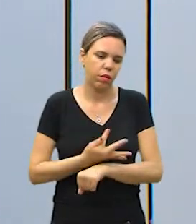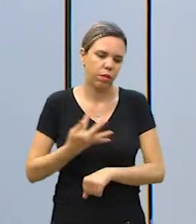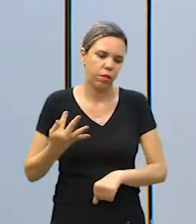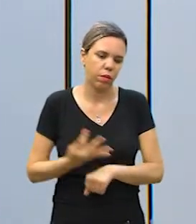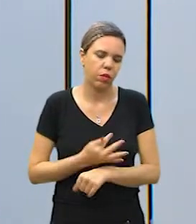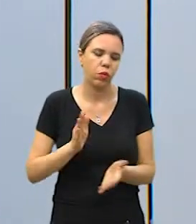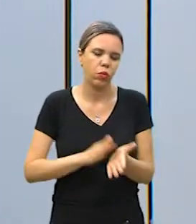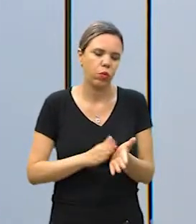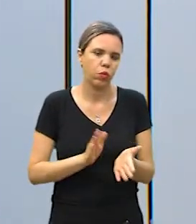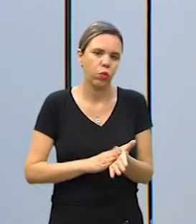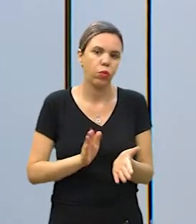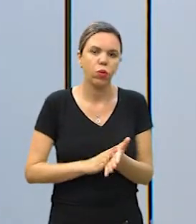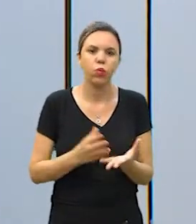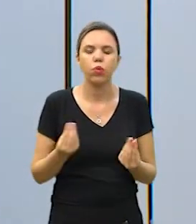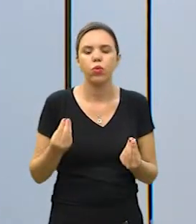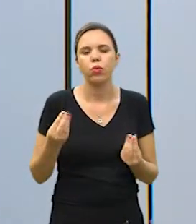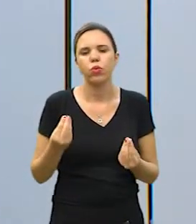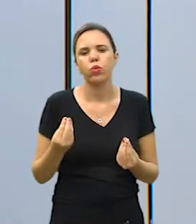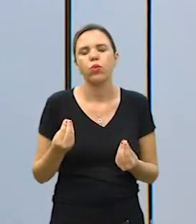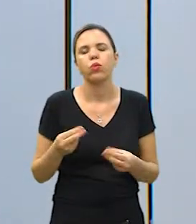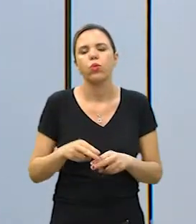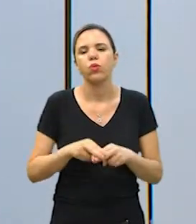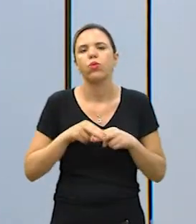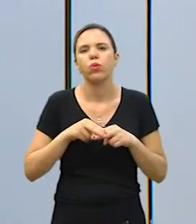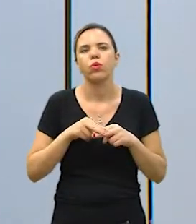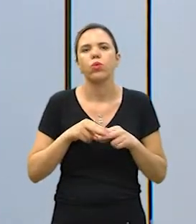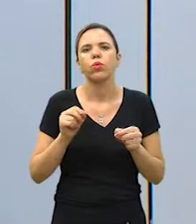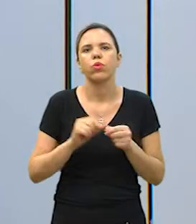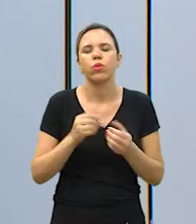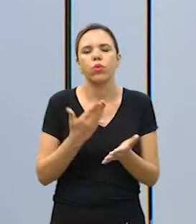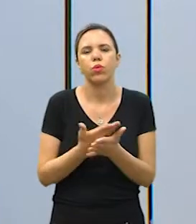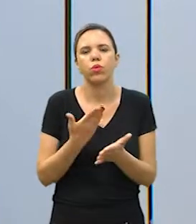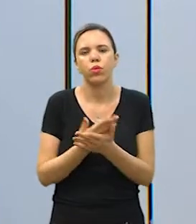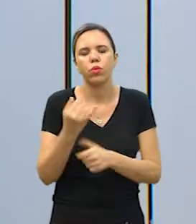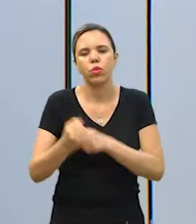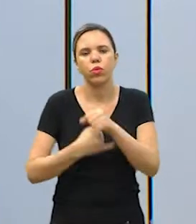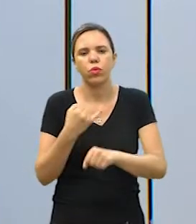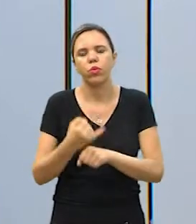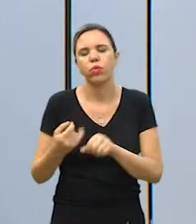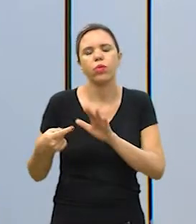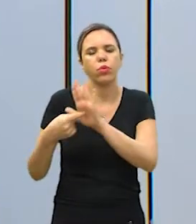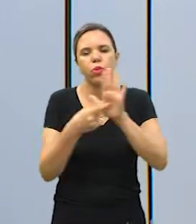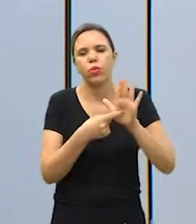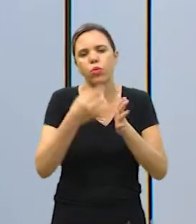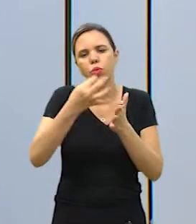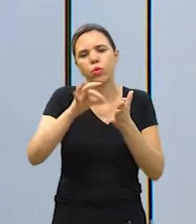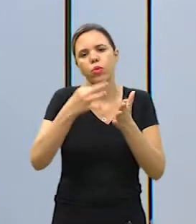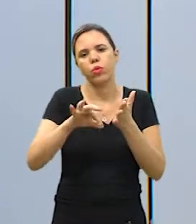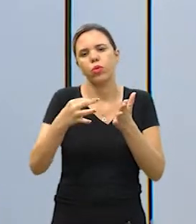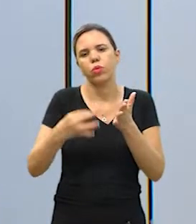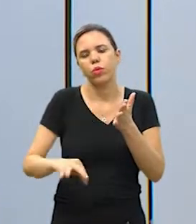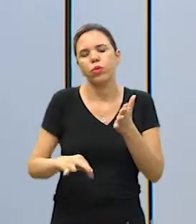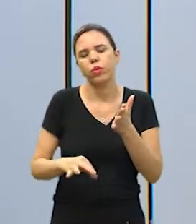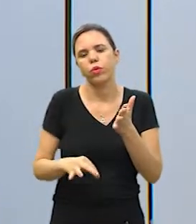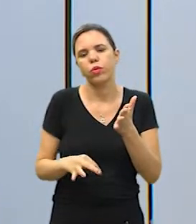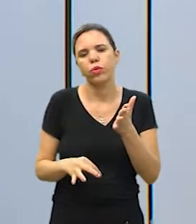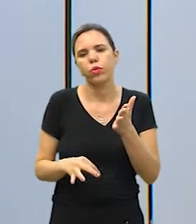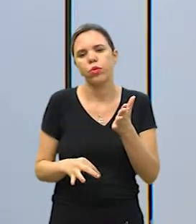sobrecarga, a cobrança excessiva por conta de fazer a aula online, apresentar a correção,